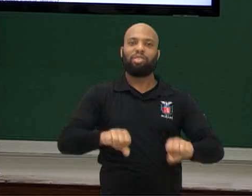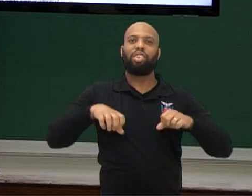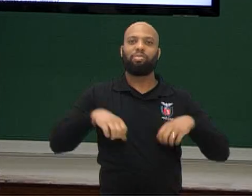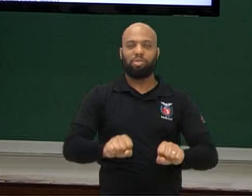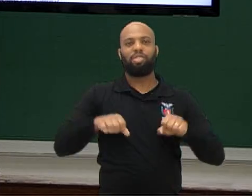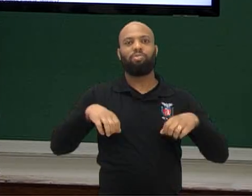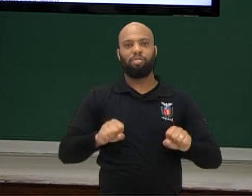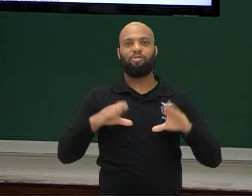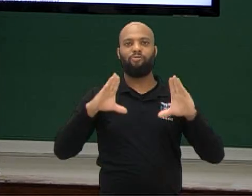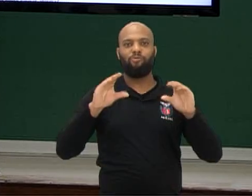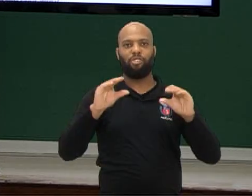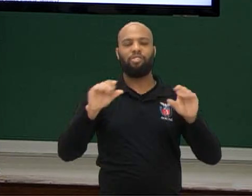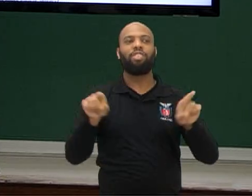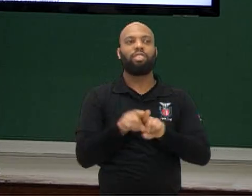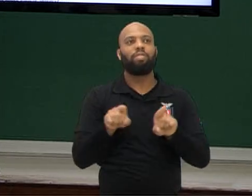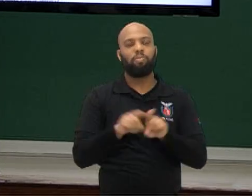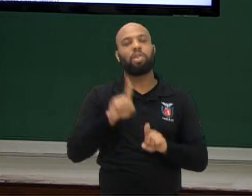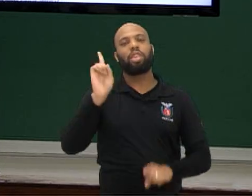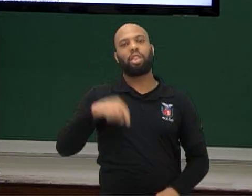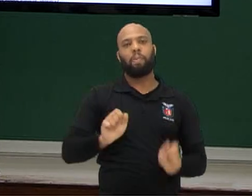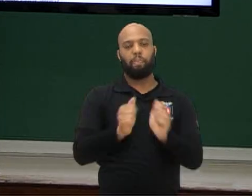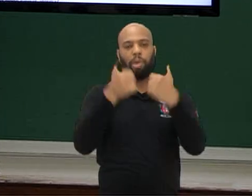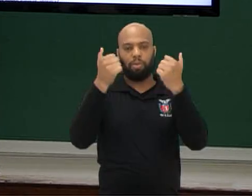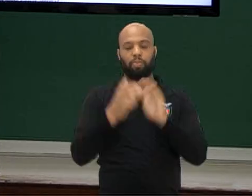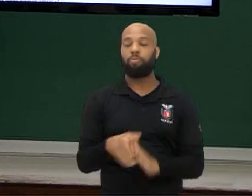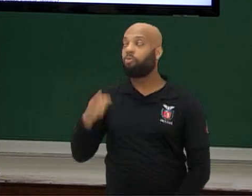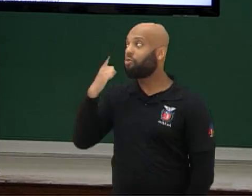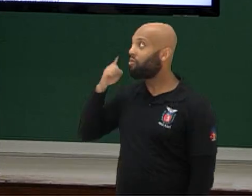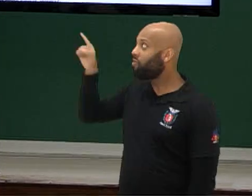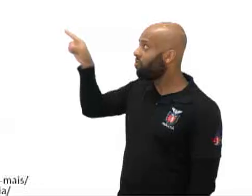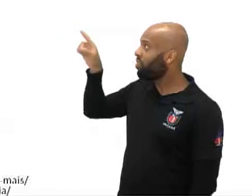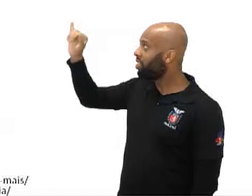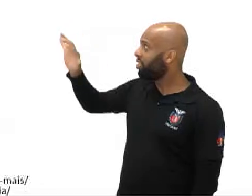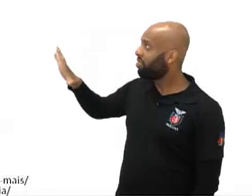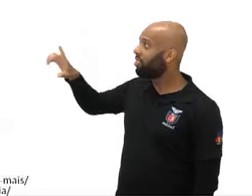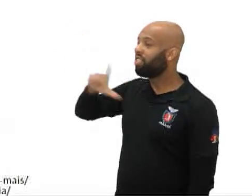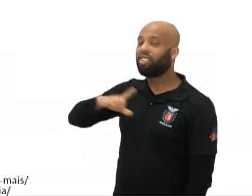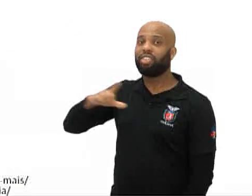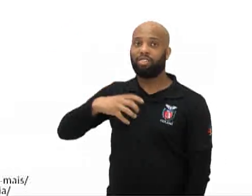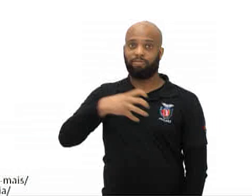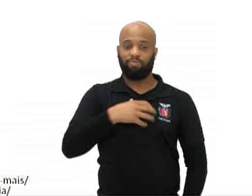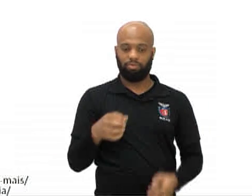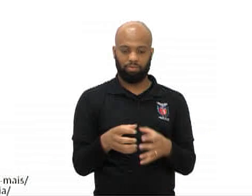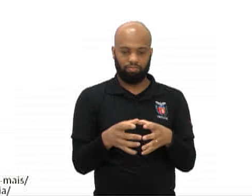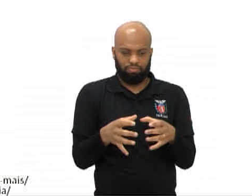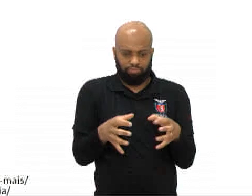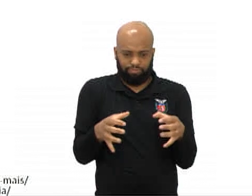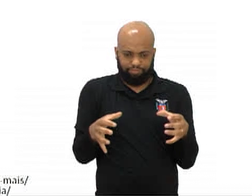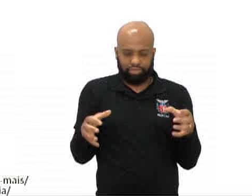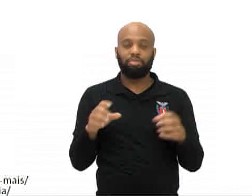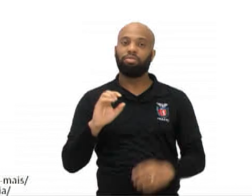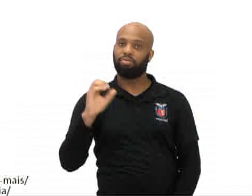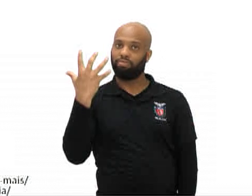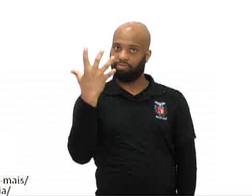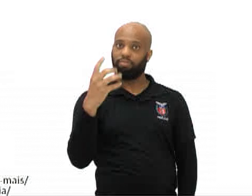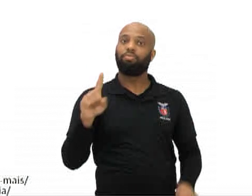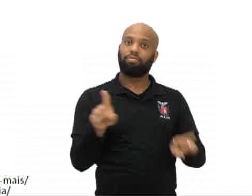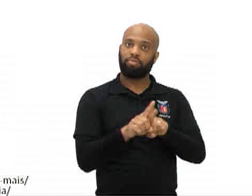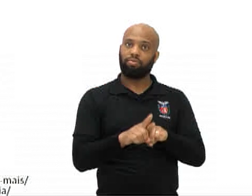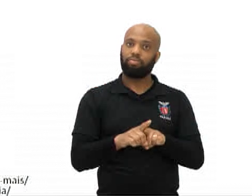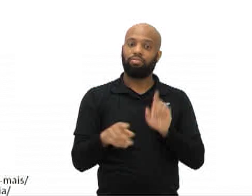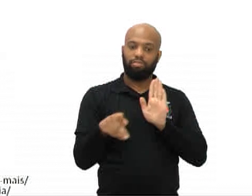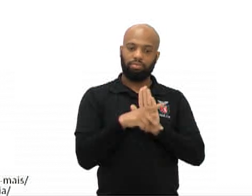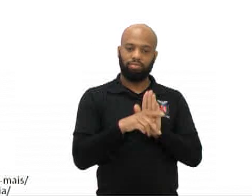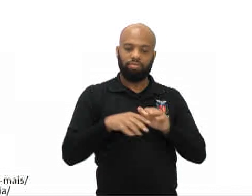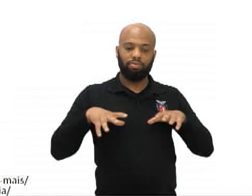ficando fofinha. Olha que interessante essas imagens que eu trouxe para vocês da fermentação que ocorre lá na